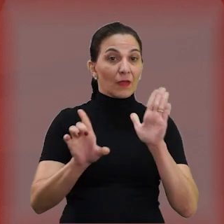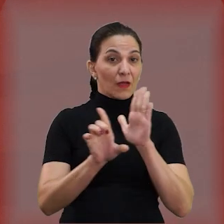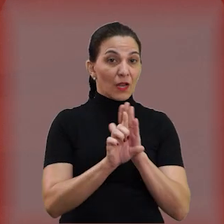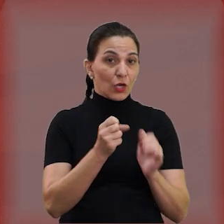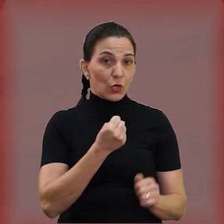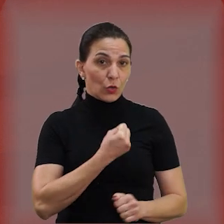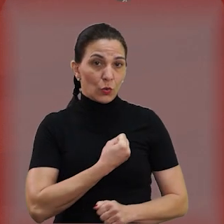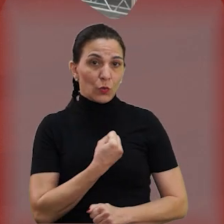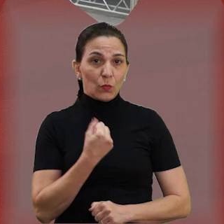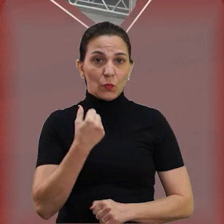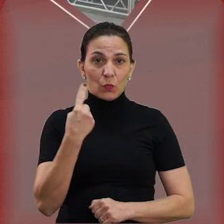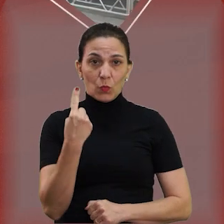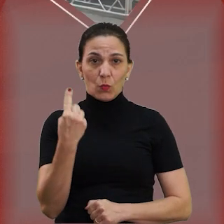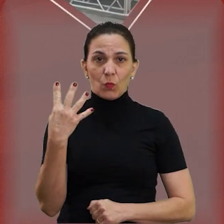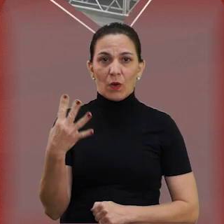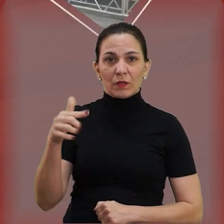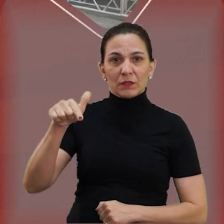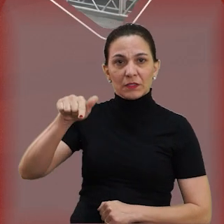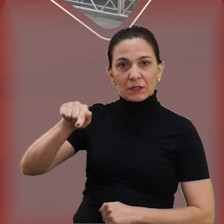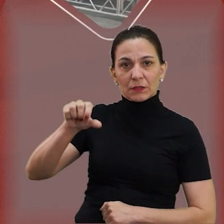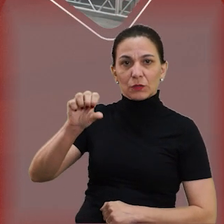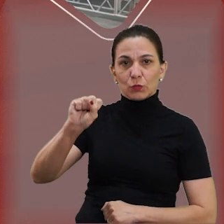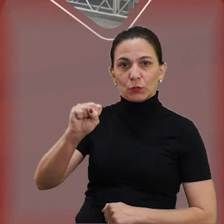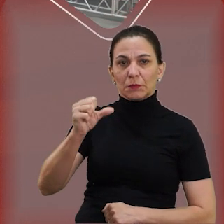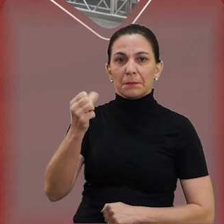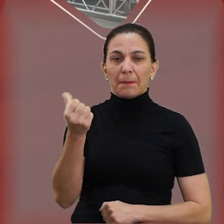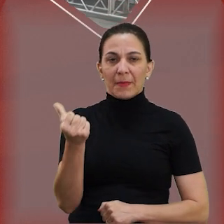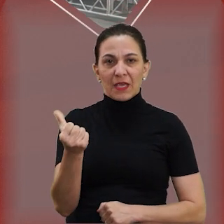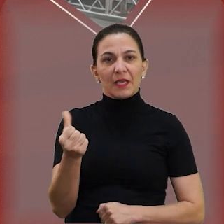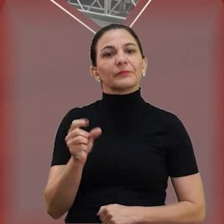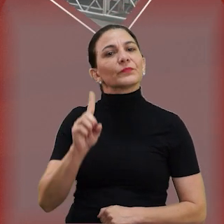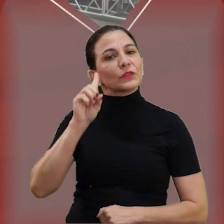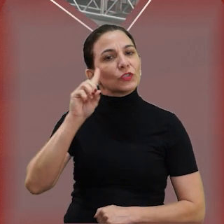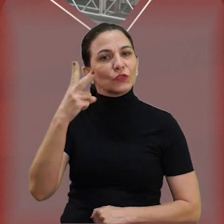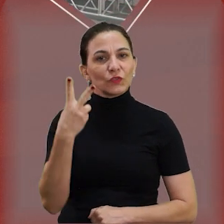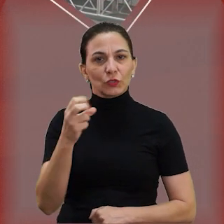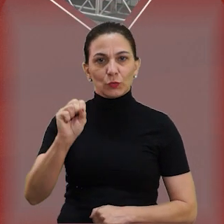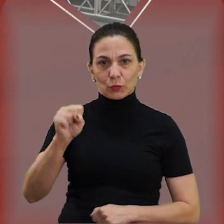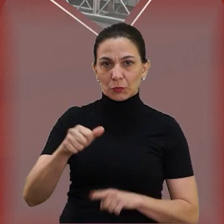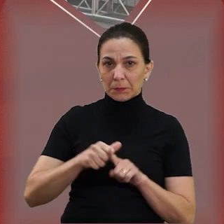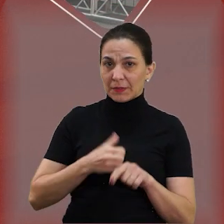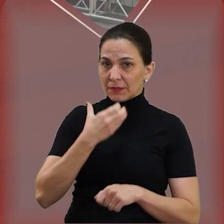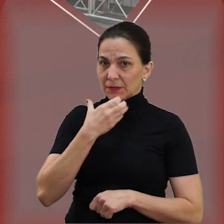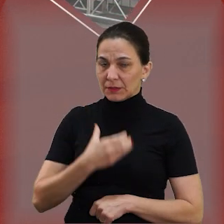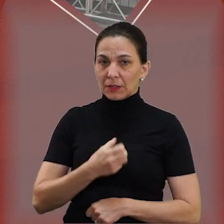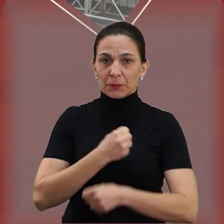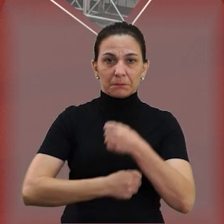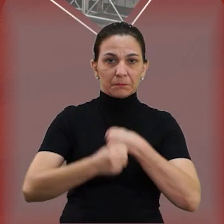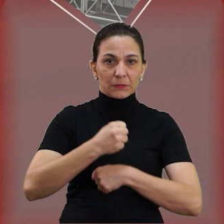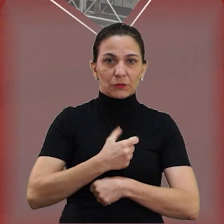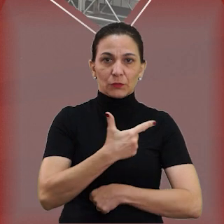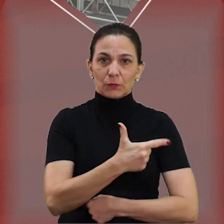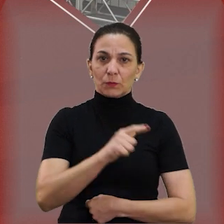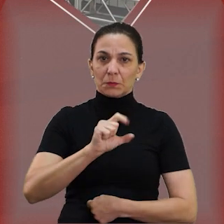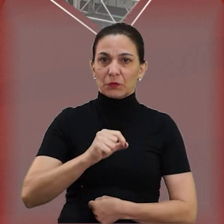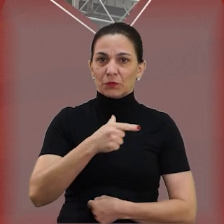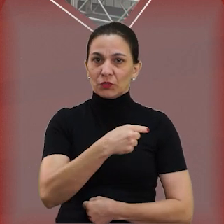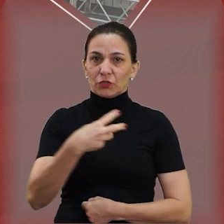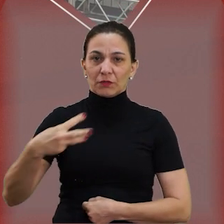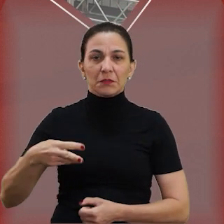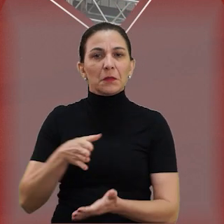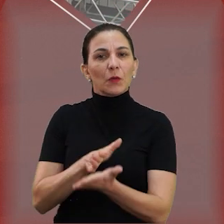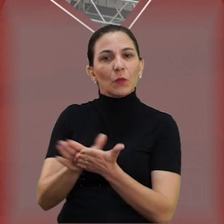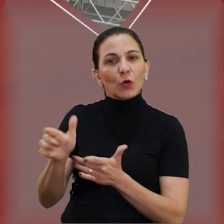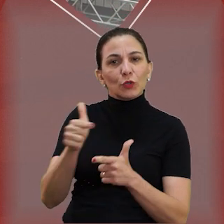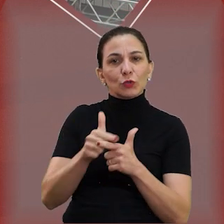a lei 14786 de 28 de dezembro de 2023 institui o